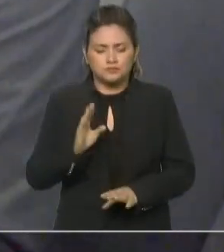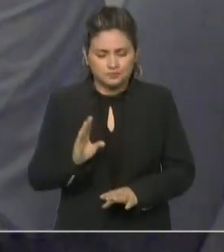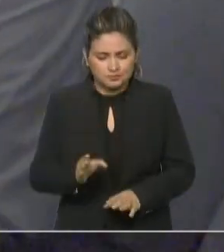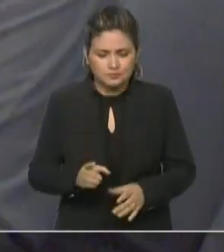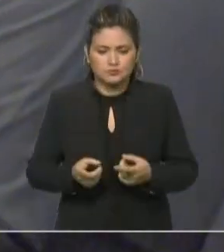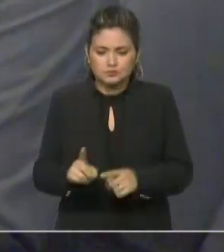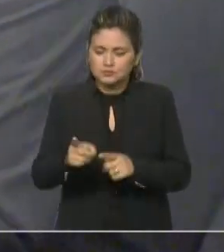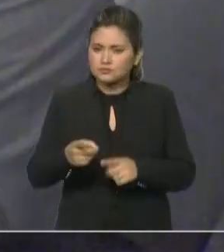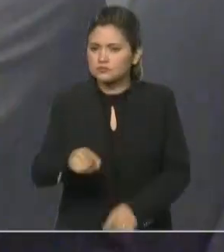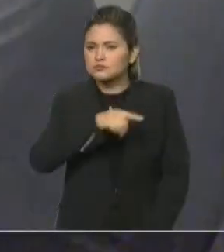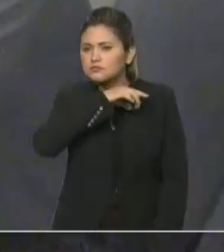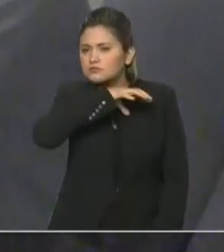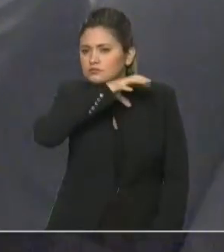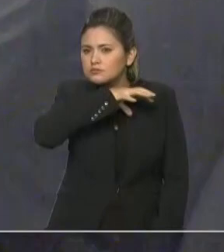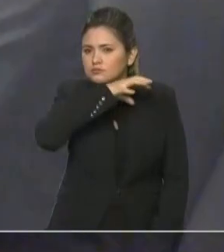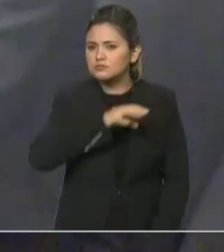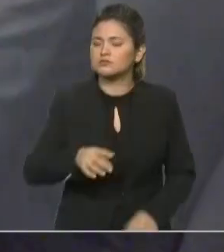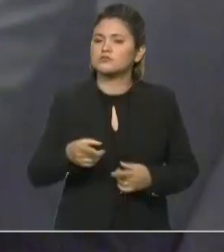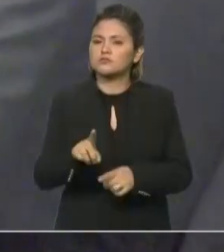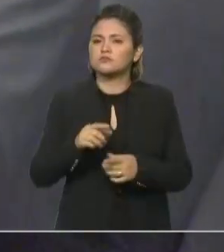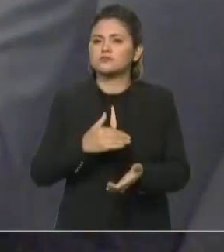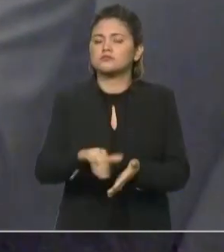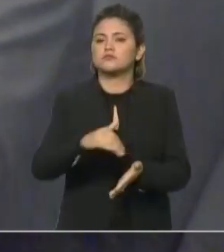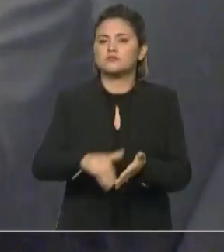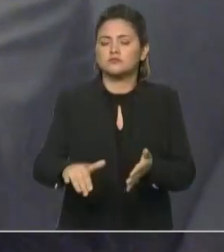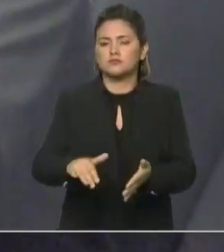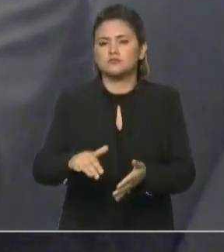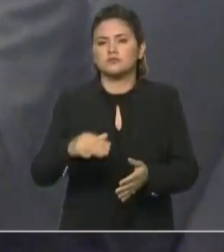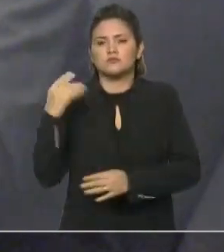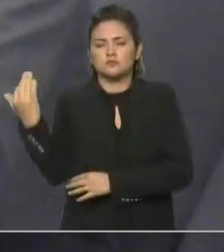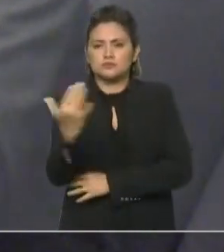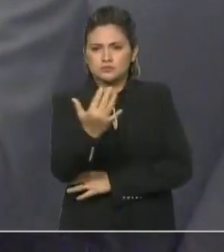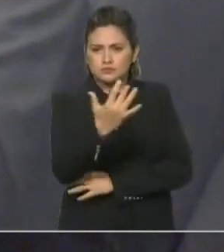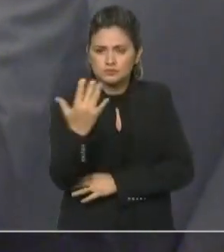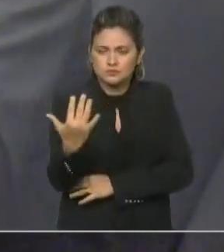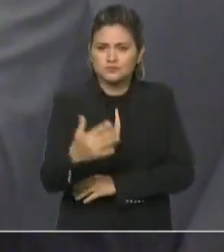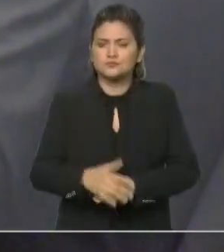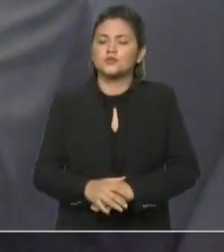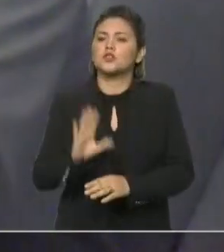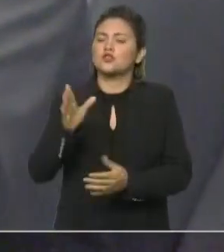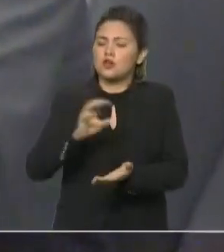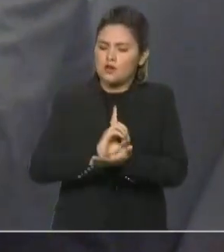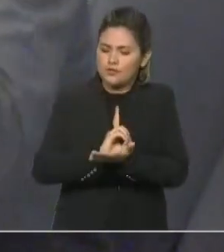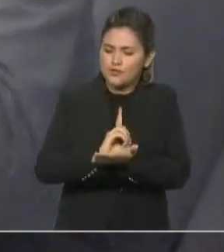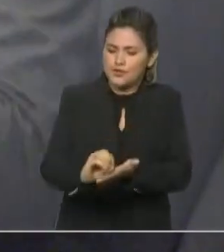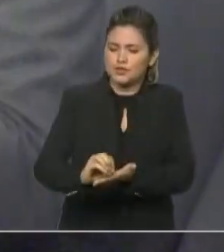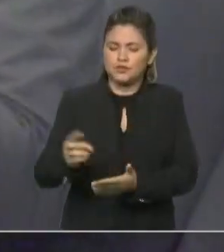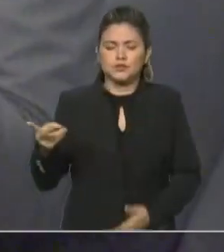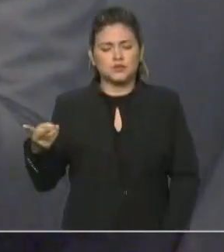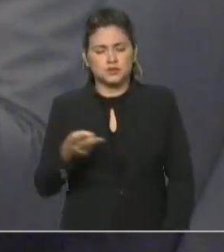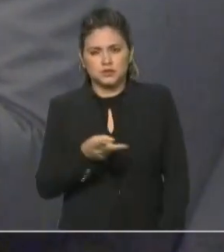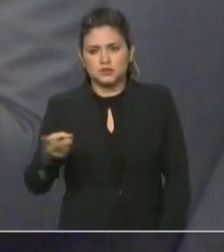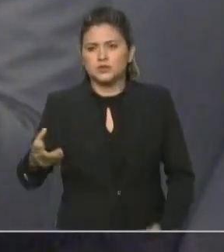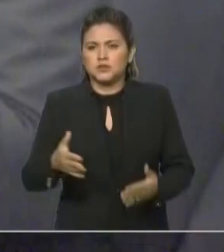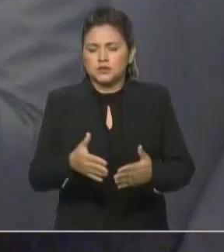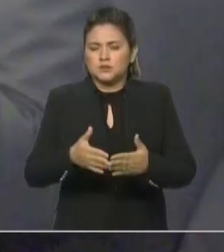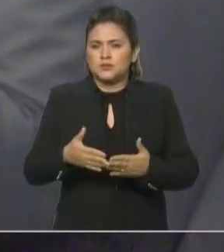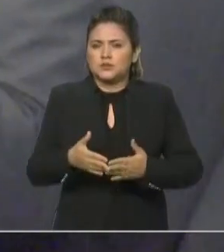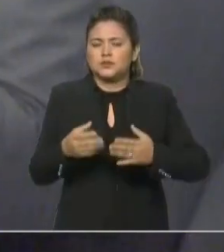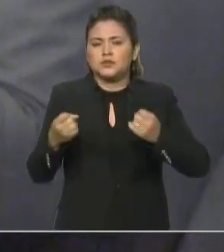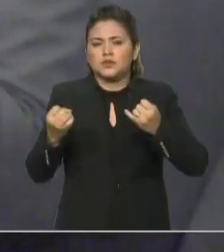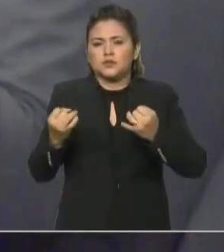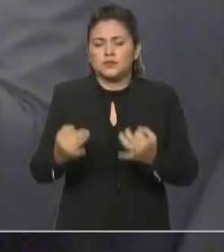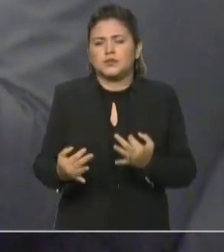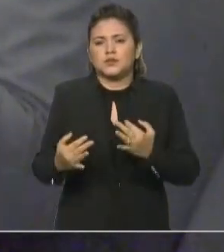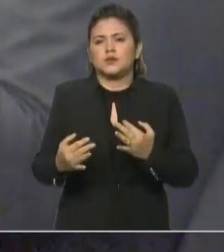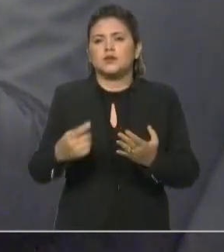Secretaria de Meio Ambiente, inclusive oficiamos a Secretaria de Meio Ambiente e a Alumar, solicitando, inclusive, cópia do plano